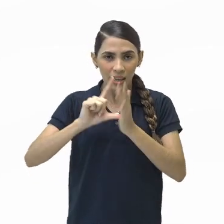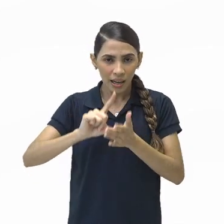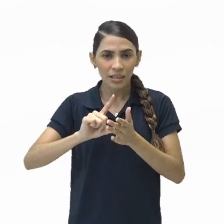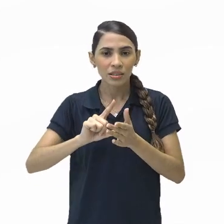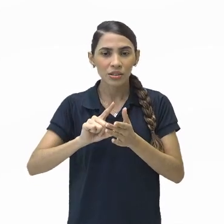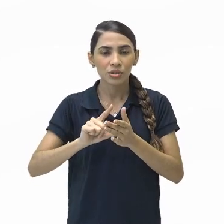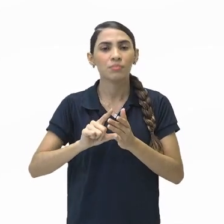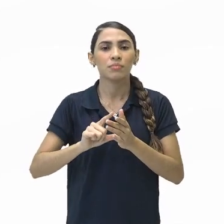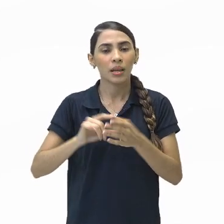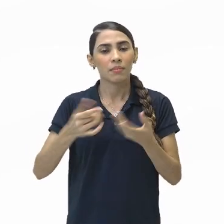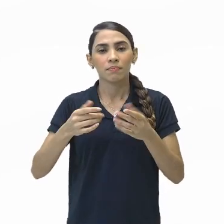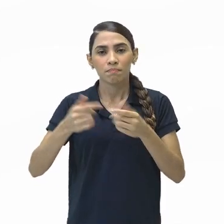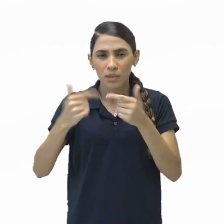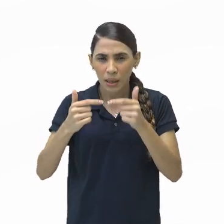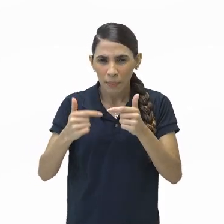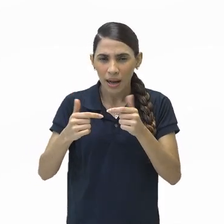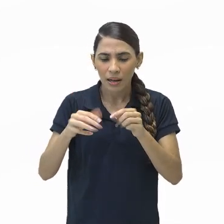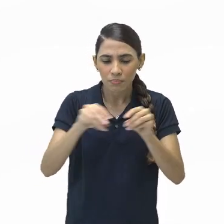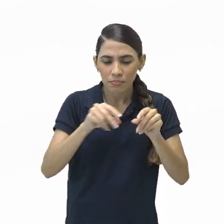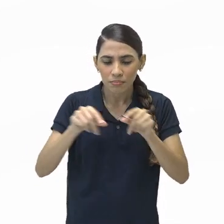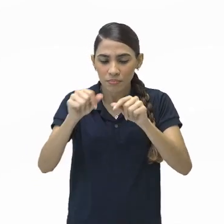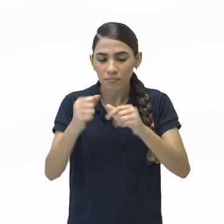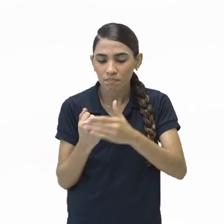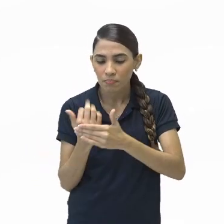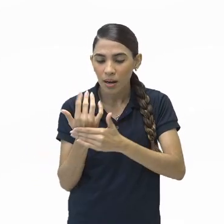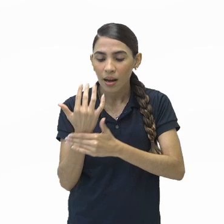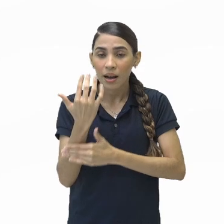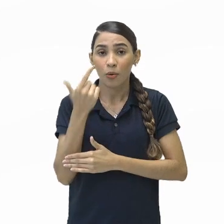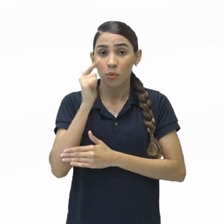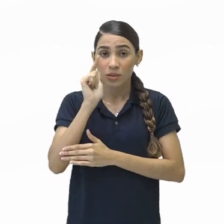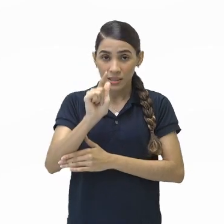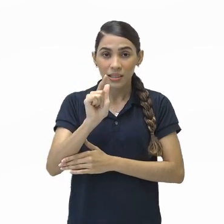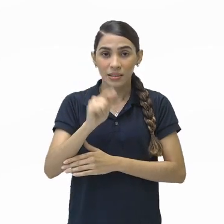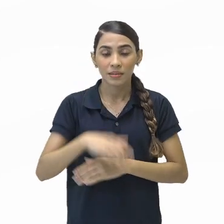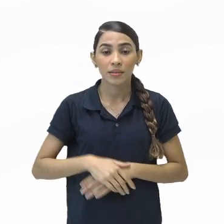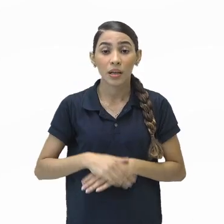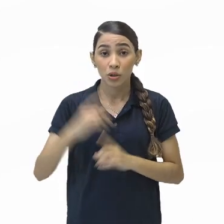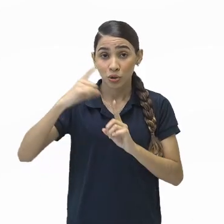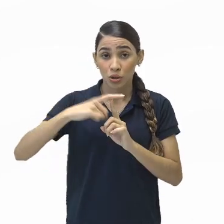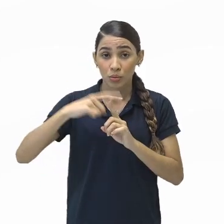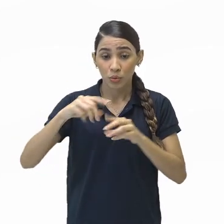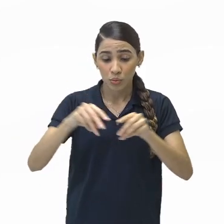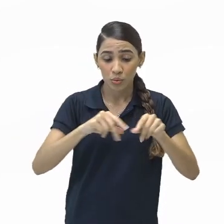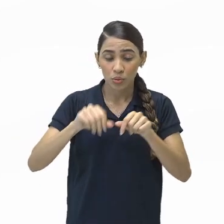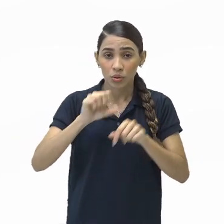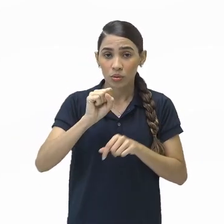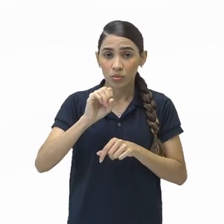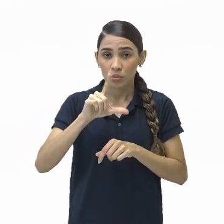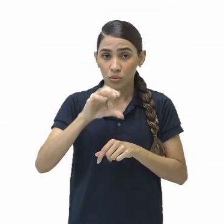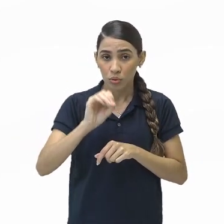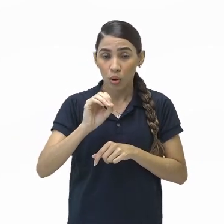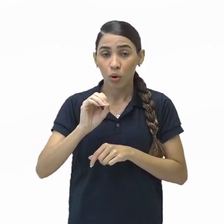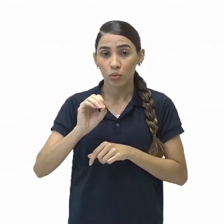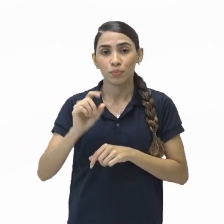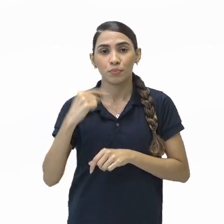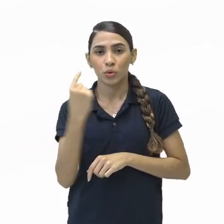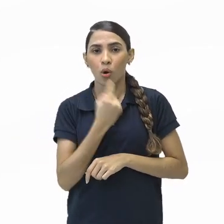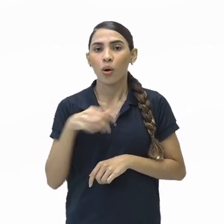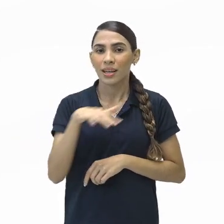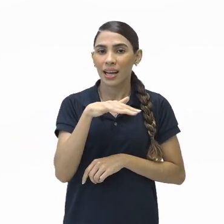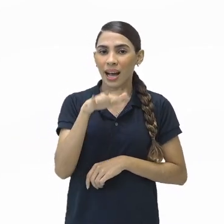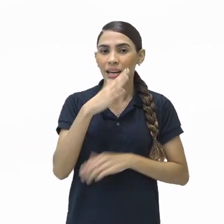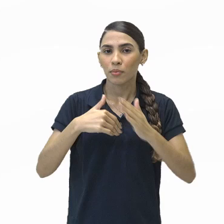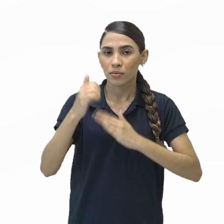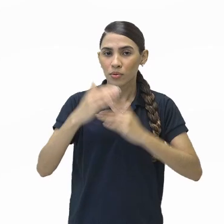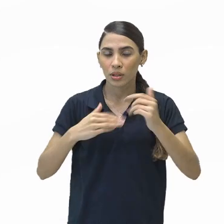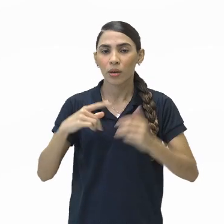deixar esse terreno bom para o plantio. Esse tipo de solo aí, pessoal, a gente aqui que estuda em geografia, né, tem uma área da